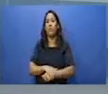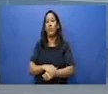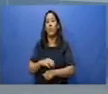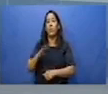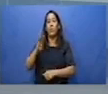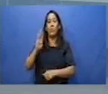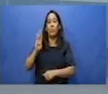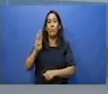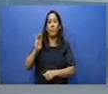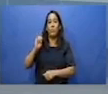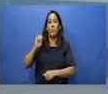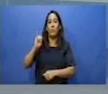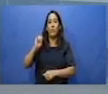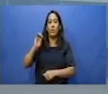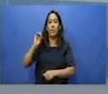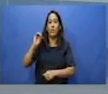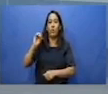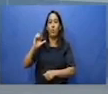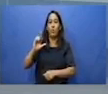biológico.